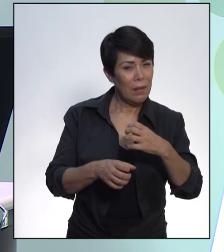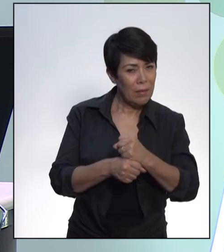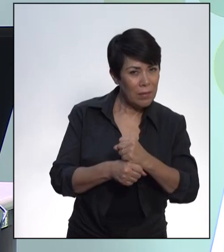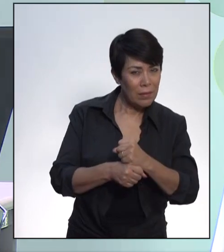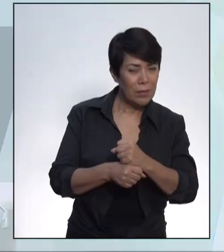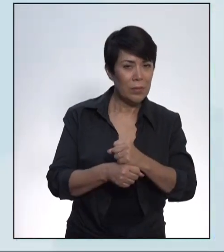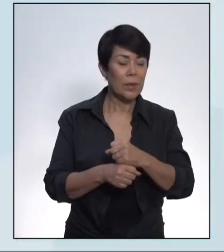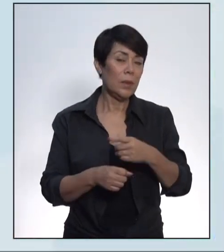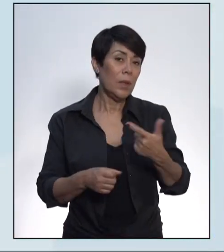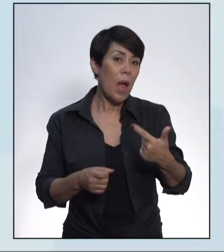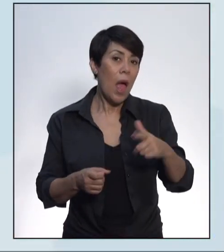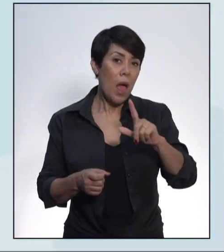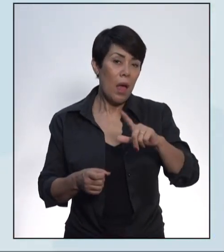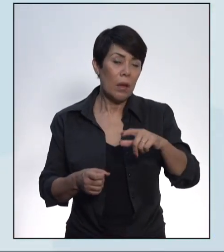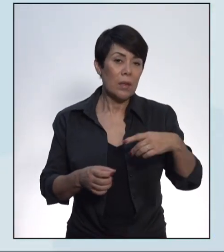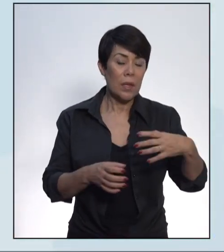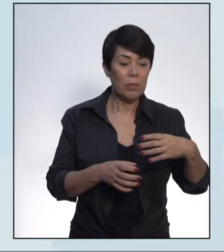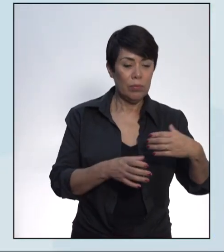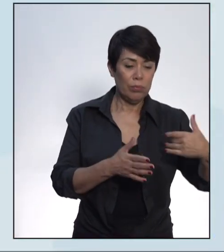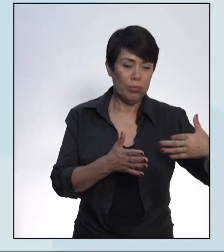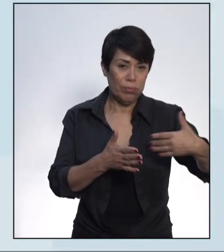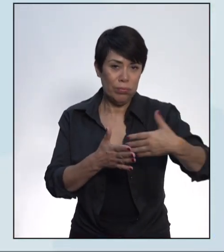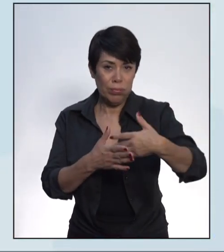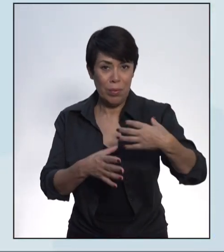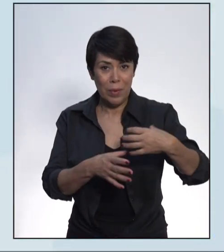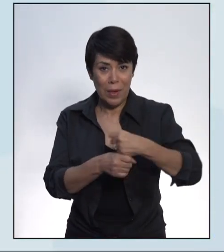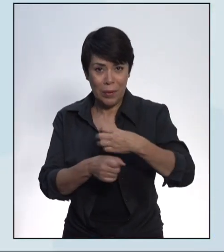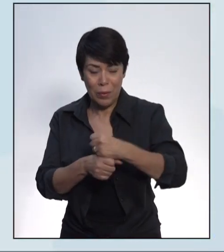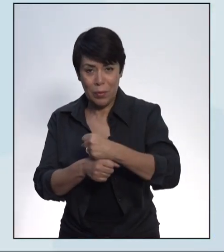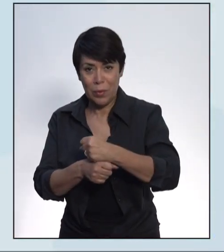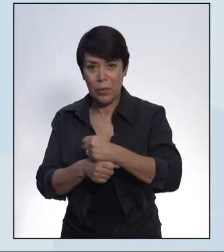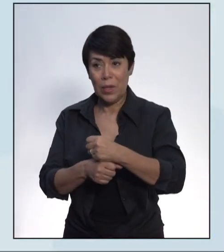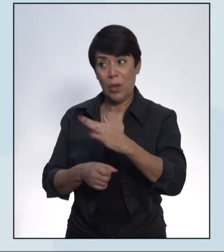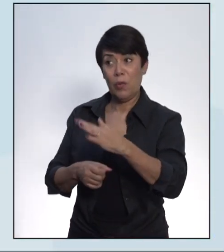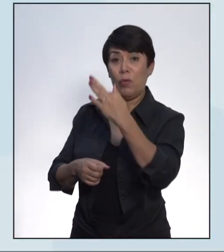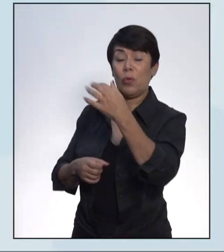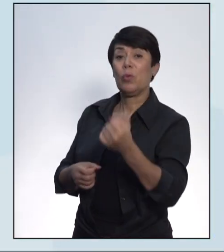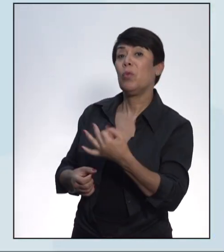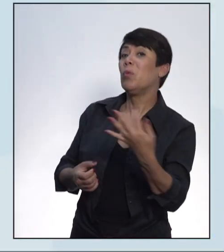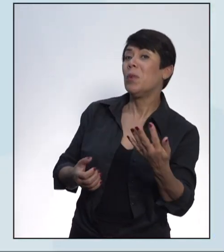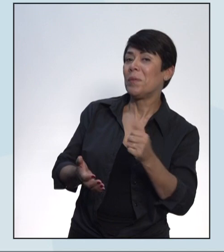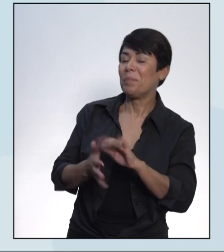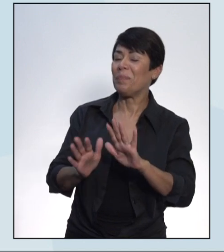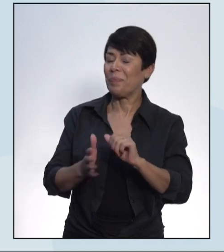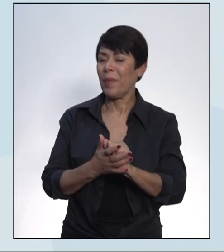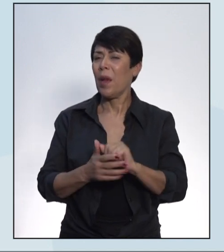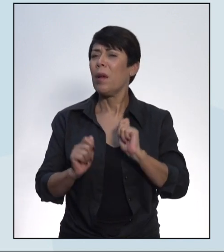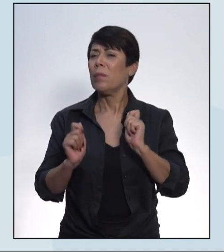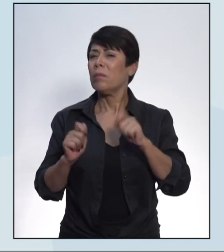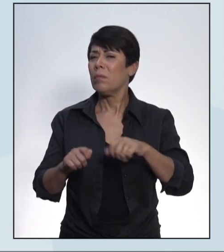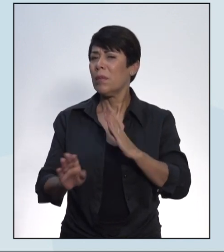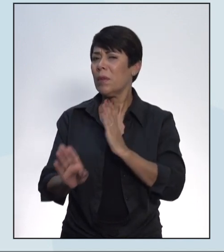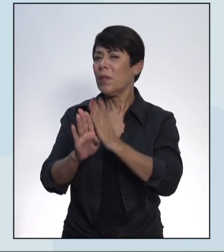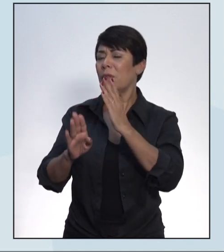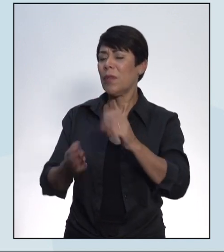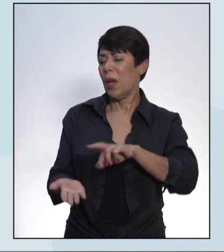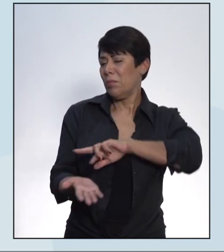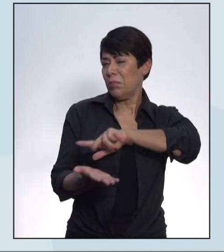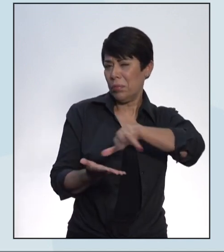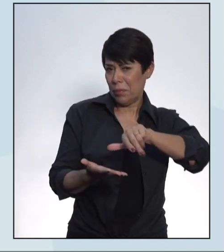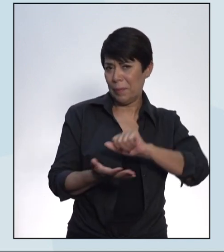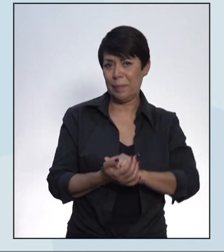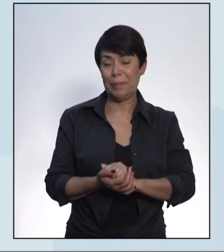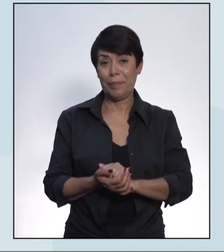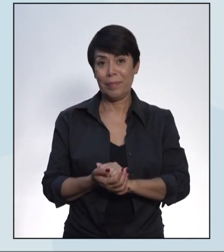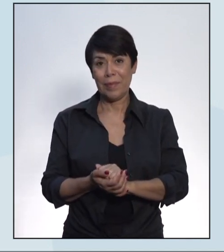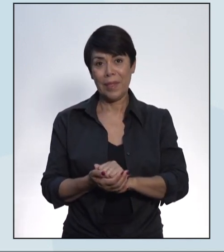então ela acumulando, vocês vão ter atividades lá na frente. Então nós podemos identificar de várias formas. Na tela